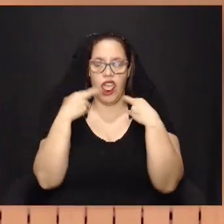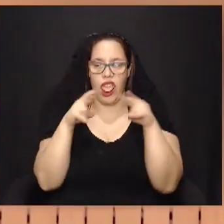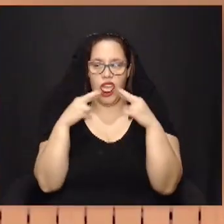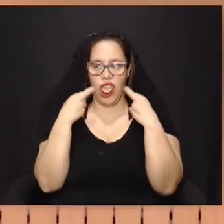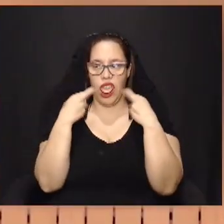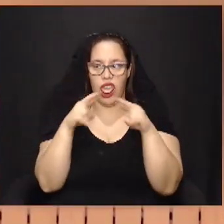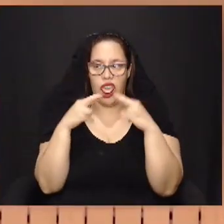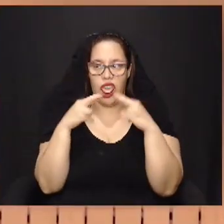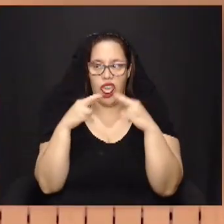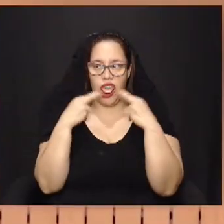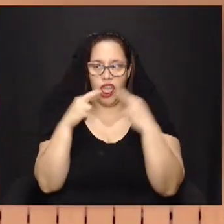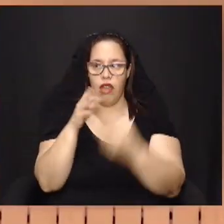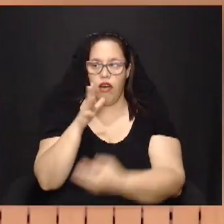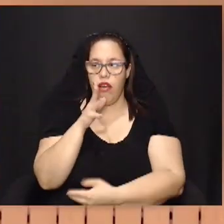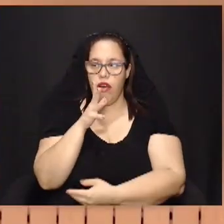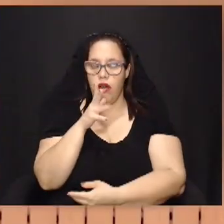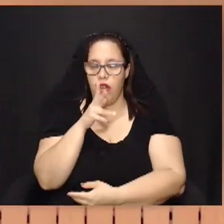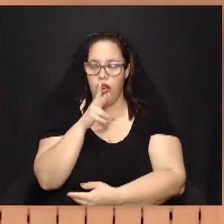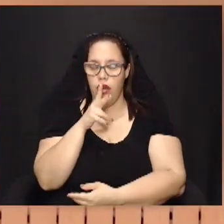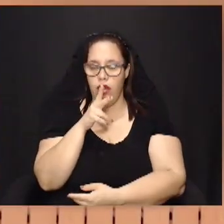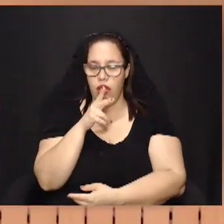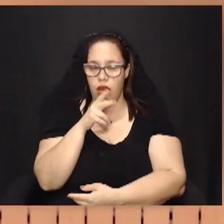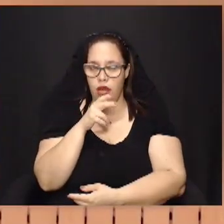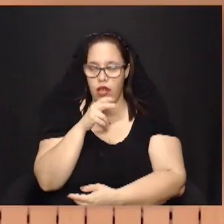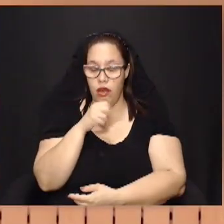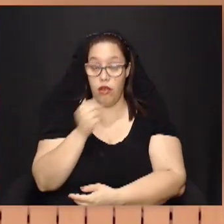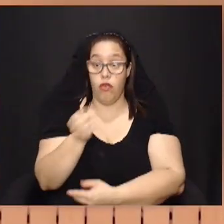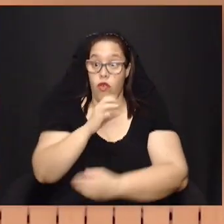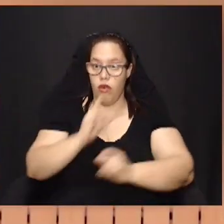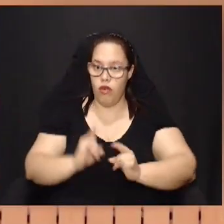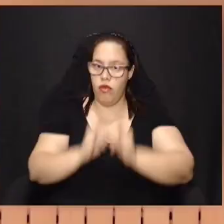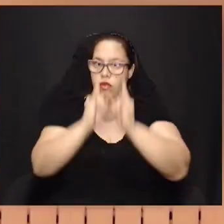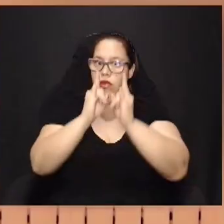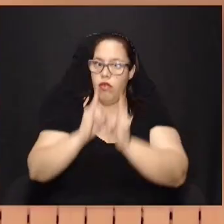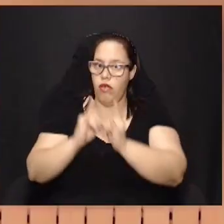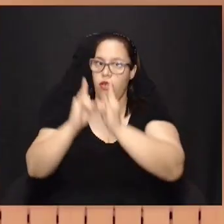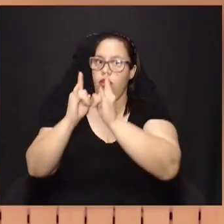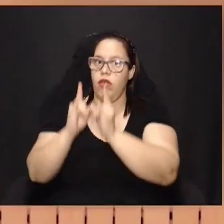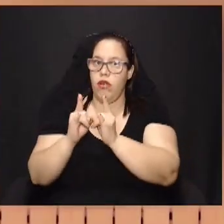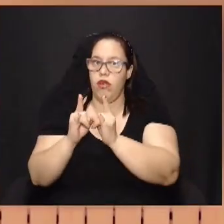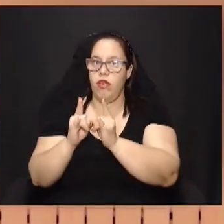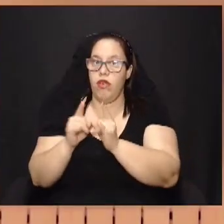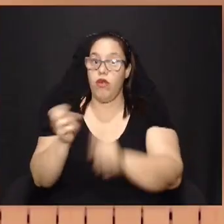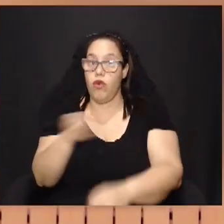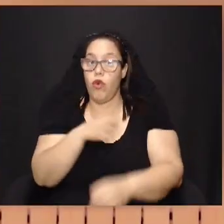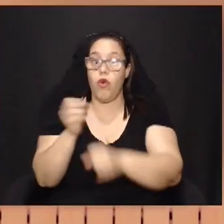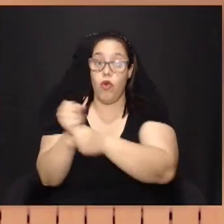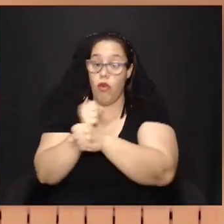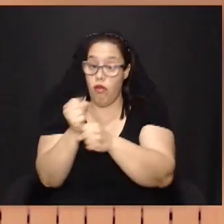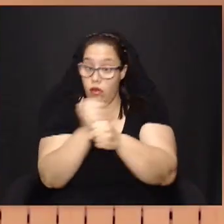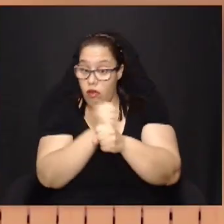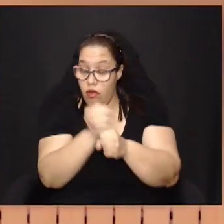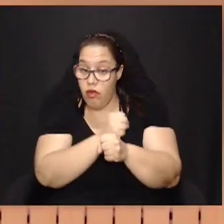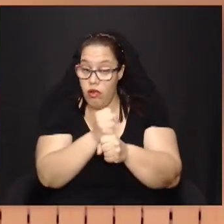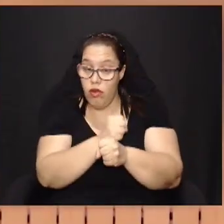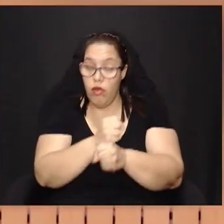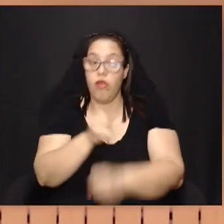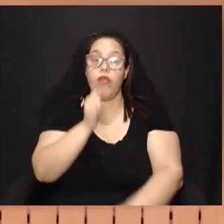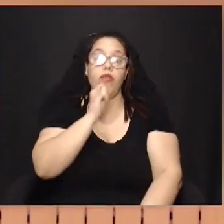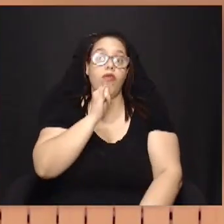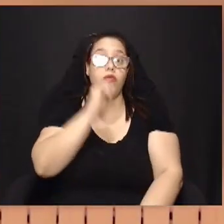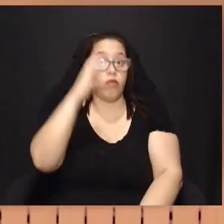demora de aprovação de novos empreendimentos, de novas construções. Eu quero dar um exemplo, principalmente